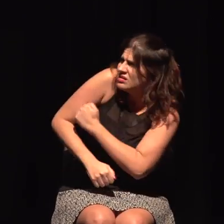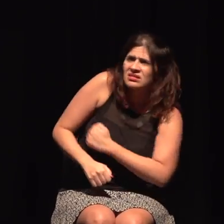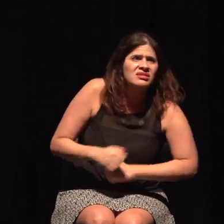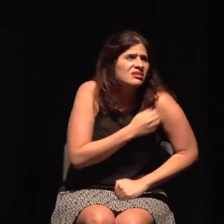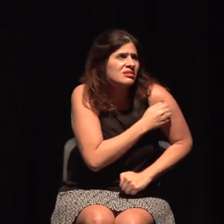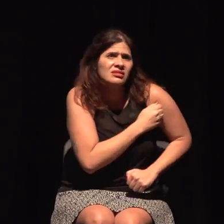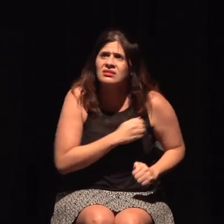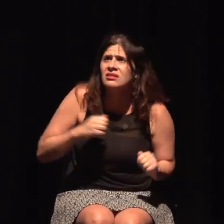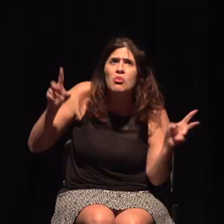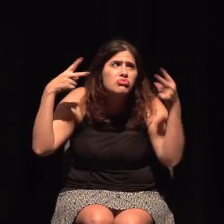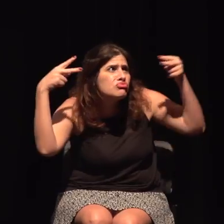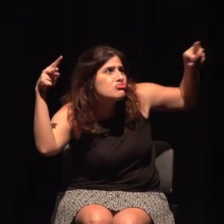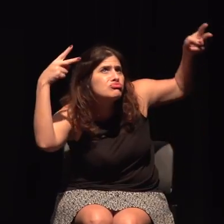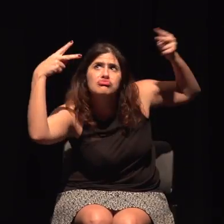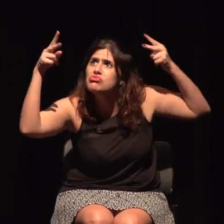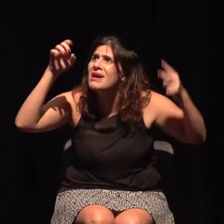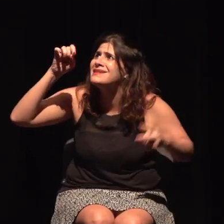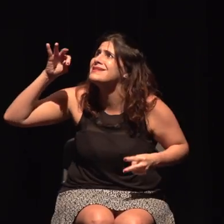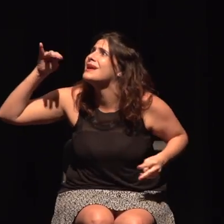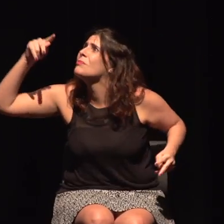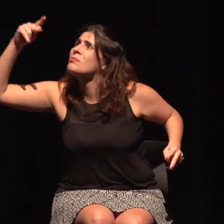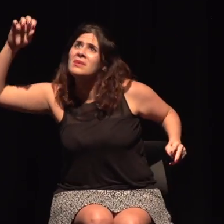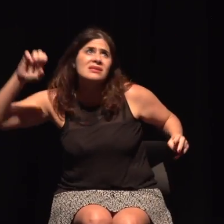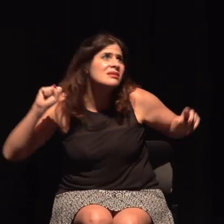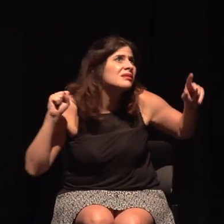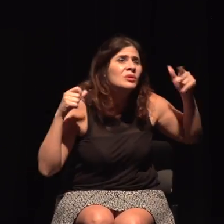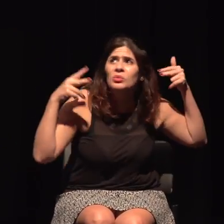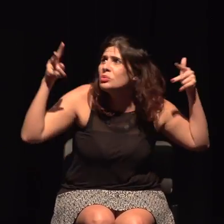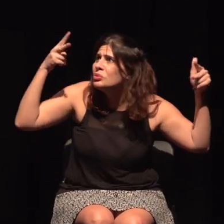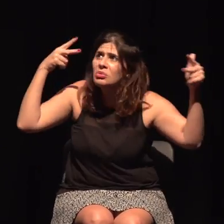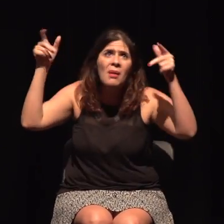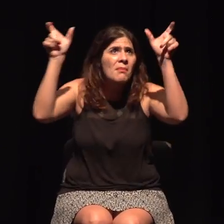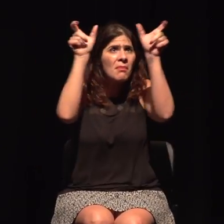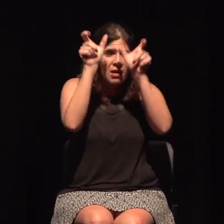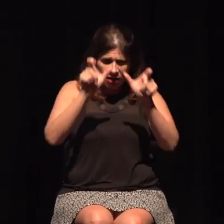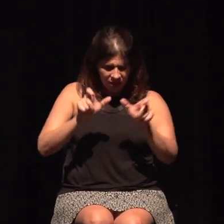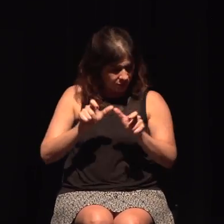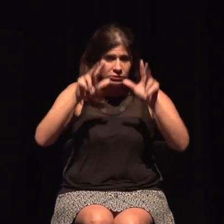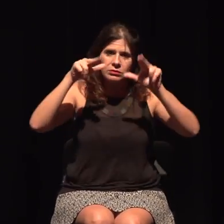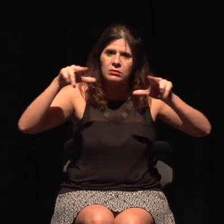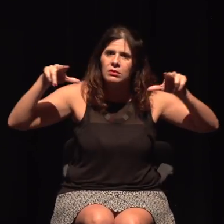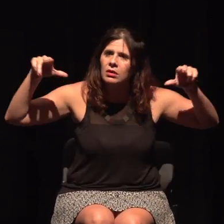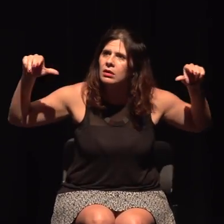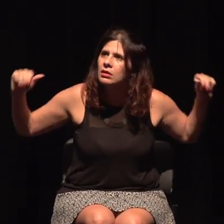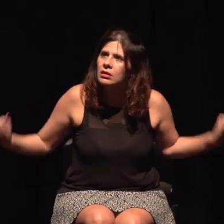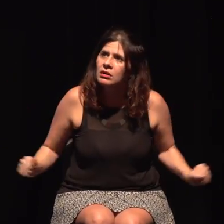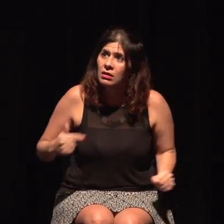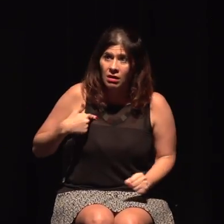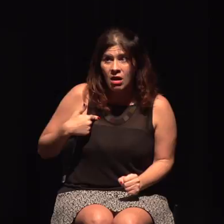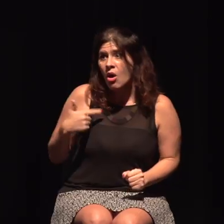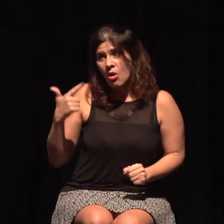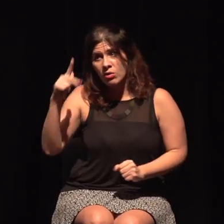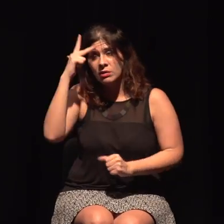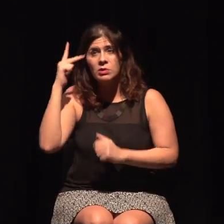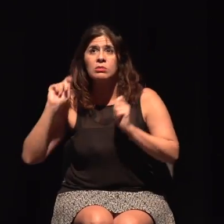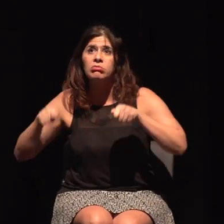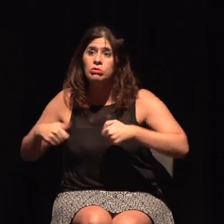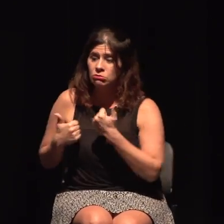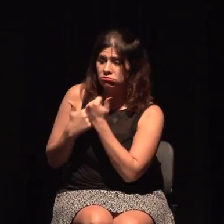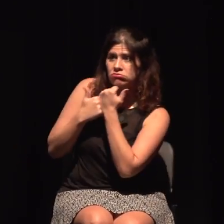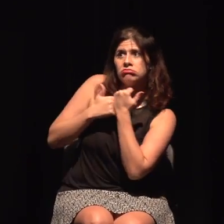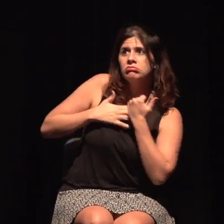contra o braço da poltrona, o vento furioso das estepes e a nunca vinda palavra. Na minha situação, um outro